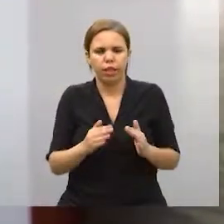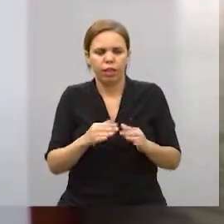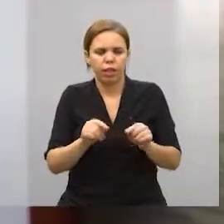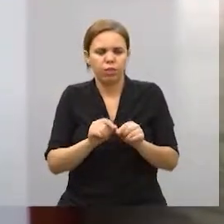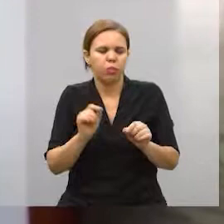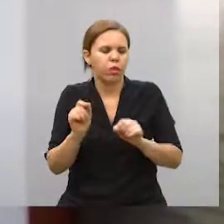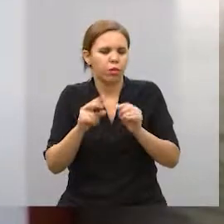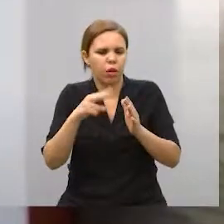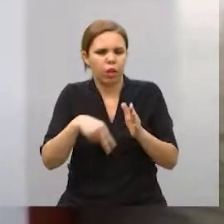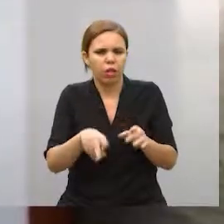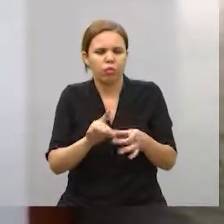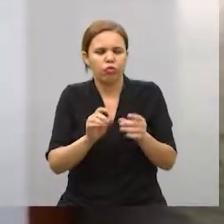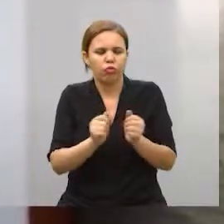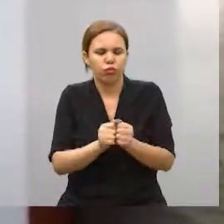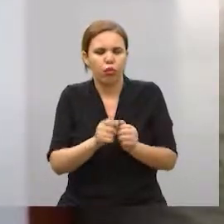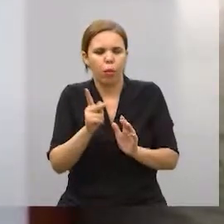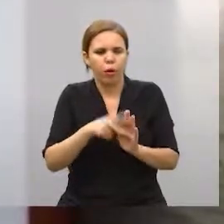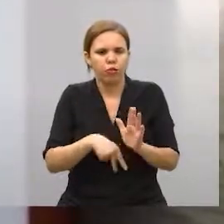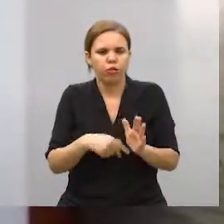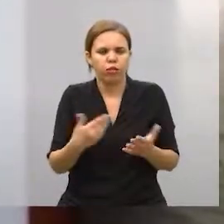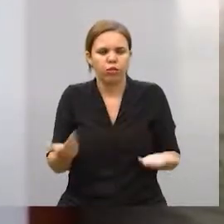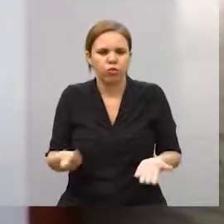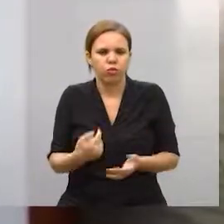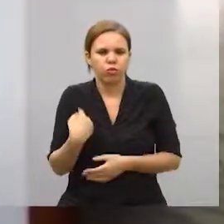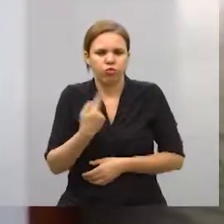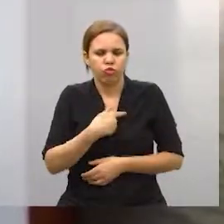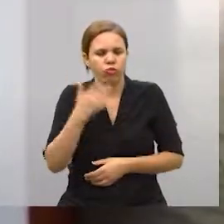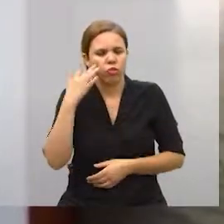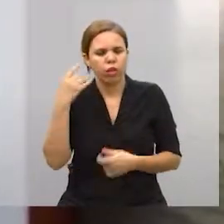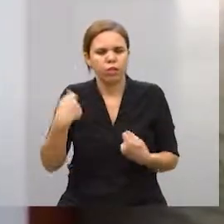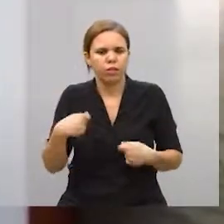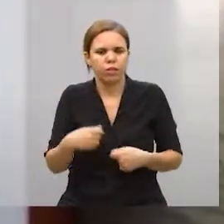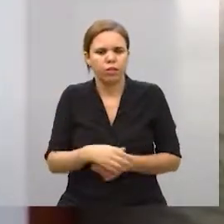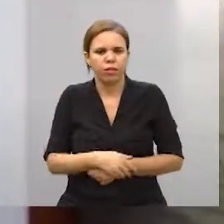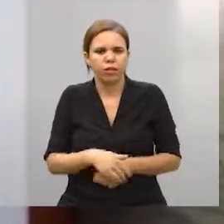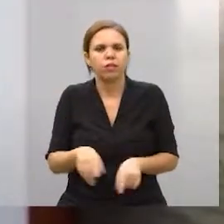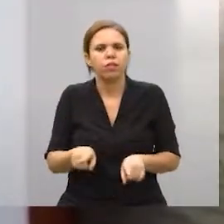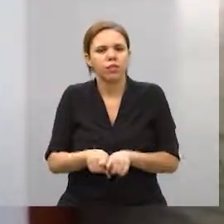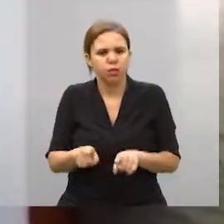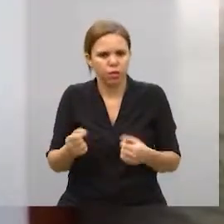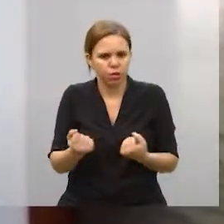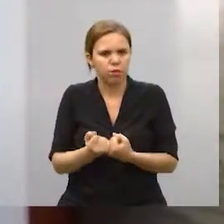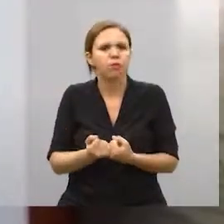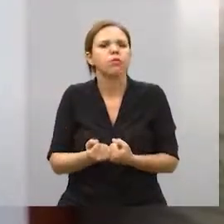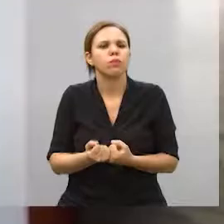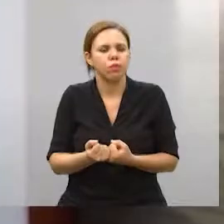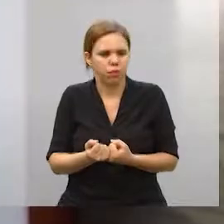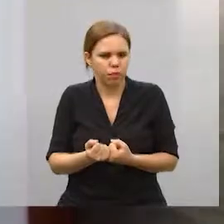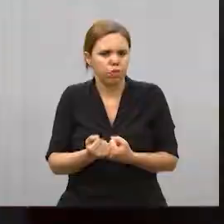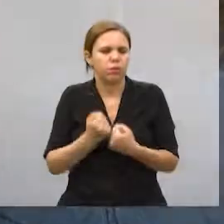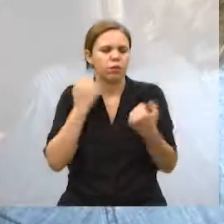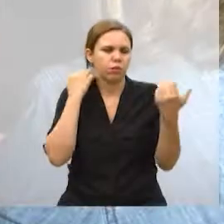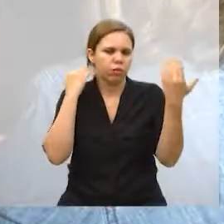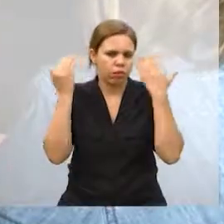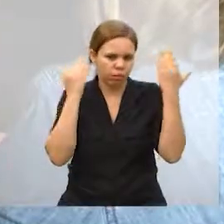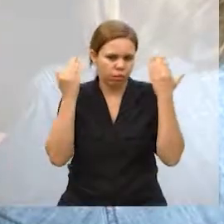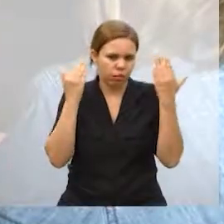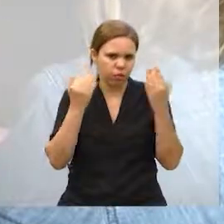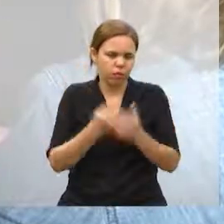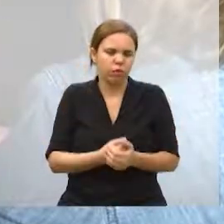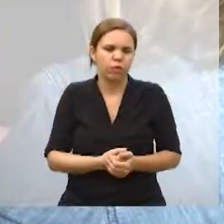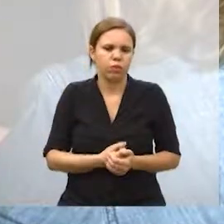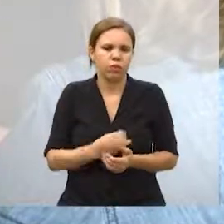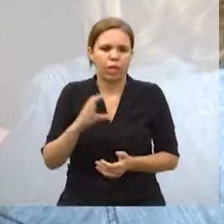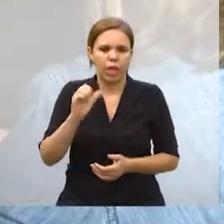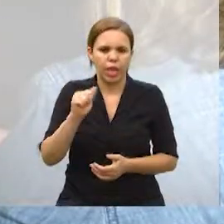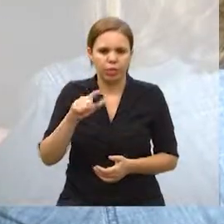Então assim, foi um projeto ao qual a gente achava necessário também o apoio de uma